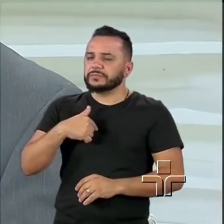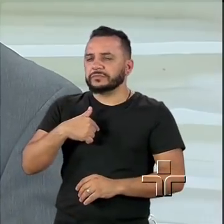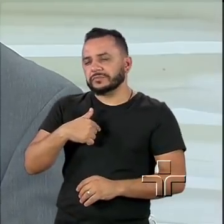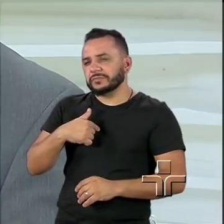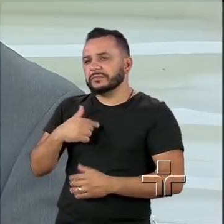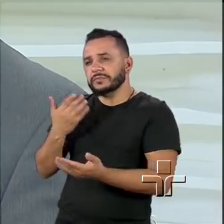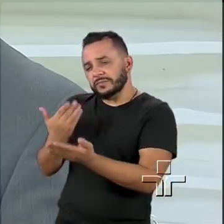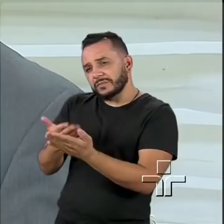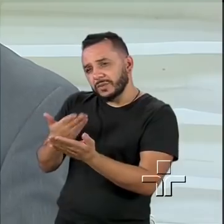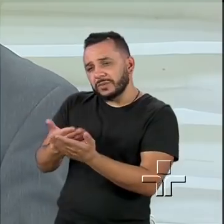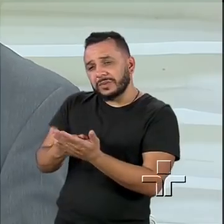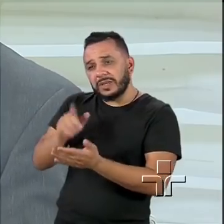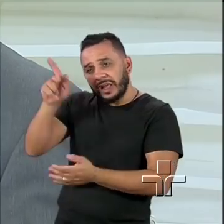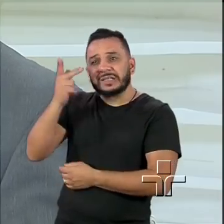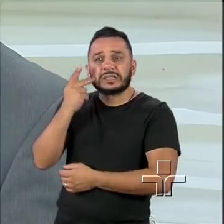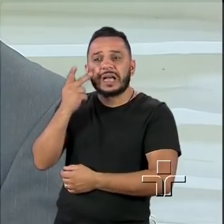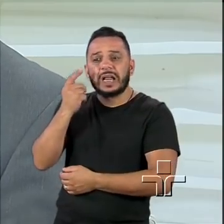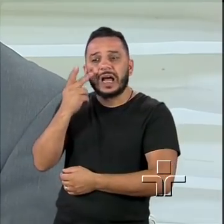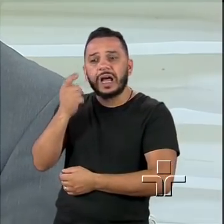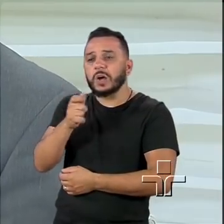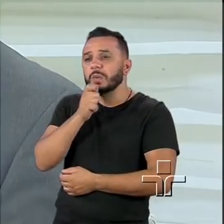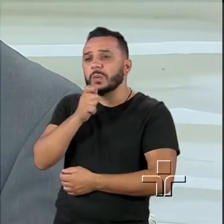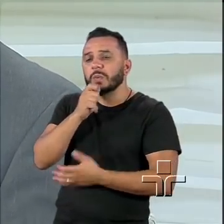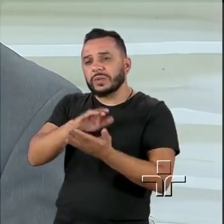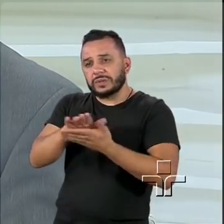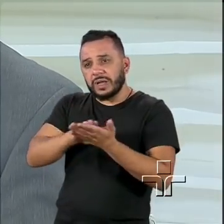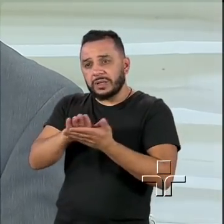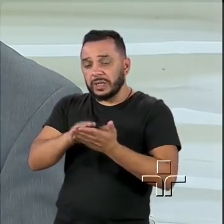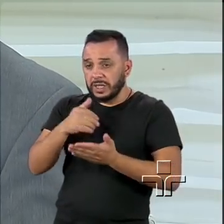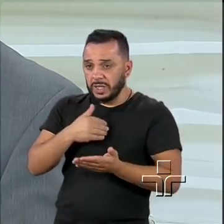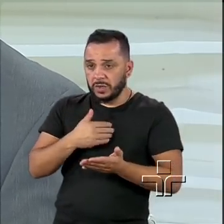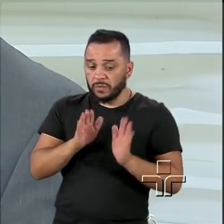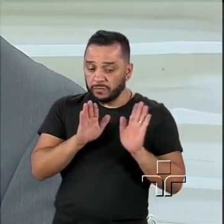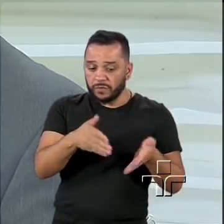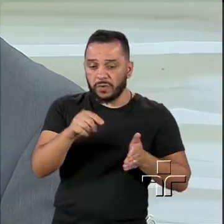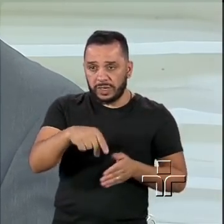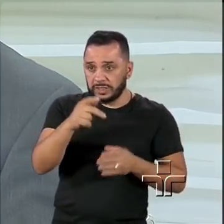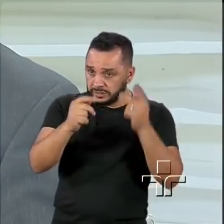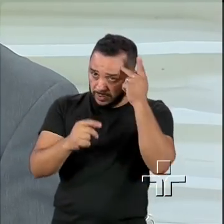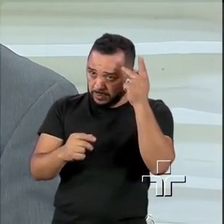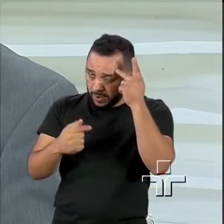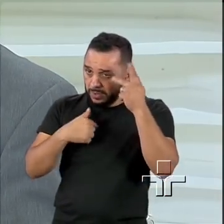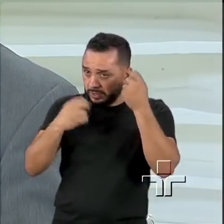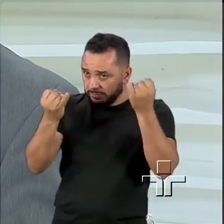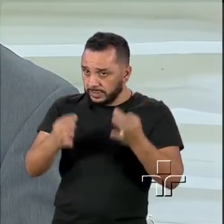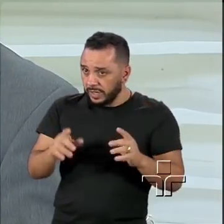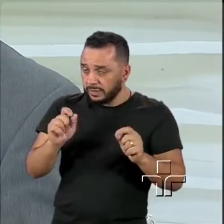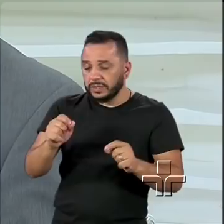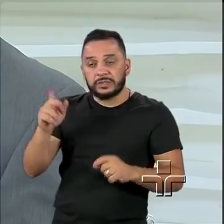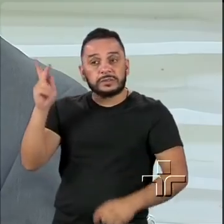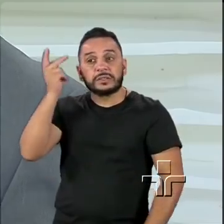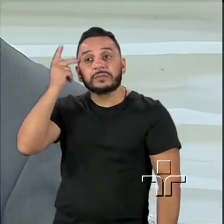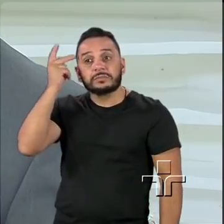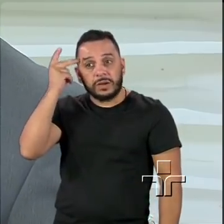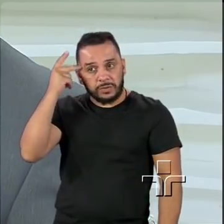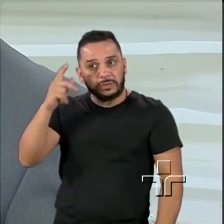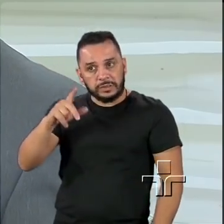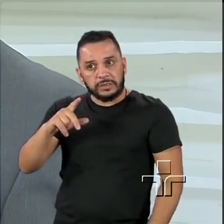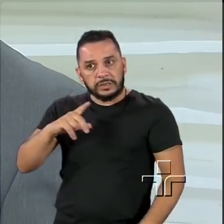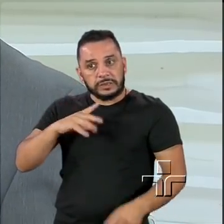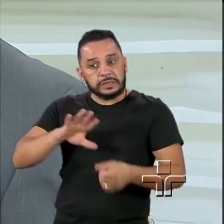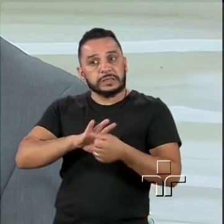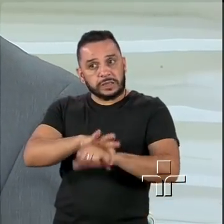não estudei a situação do Ceará. Eu estudei a situação de São Paulo. E posso dizer a você, São Paulo, o processo de